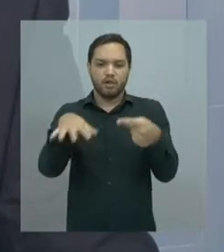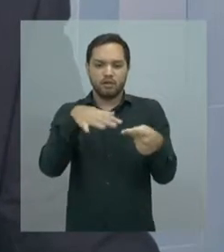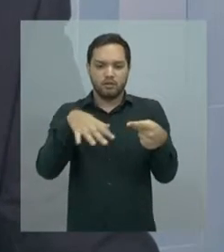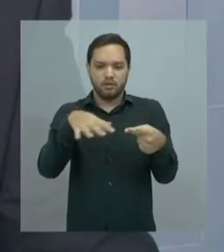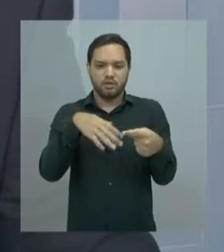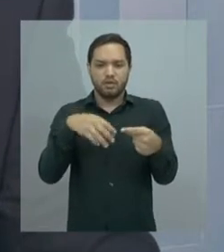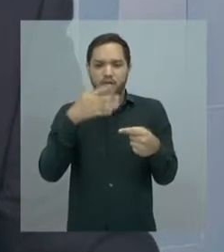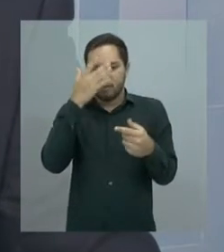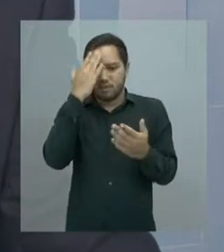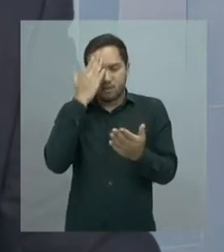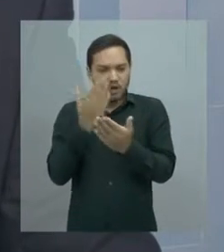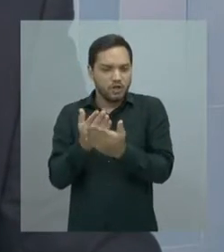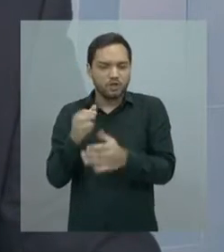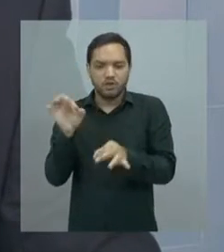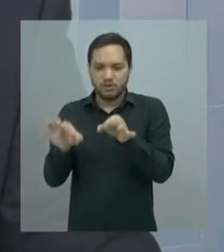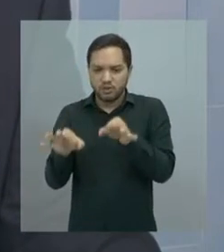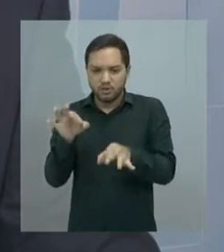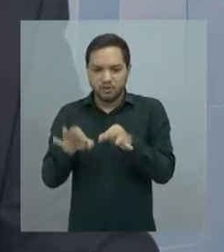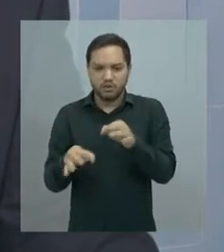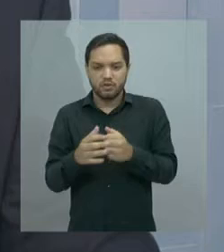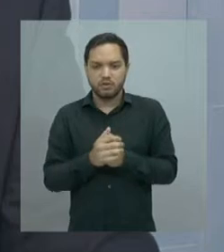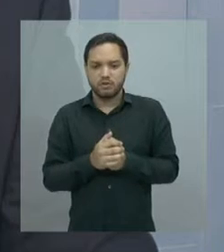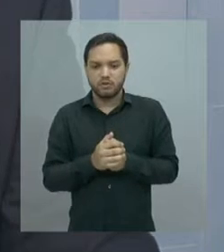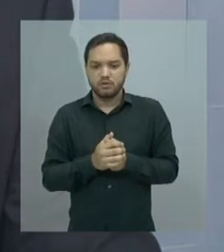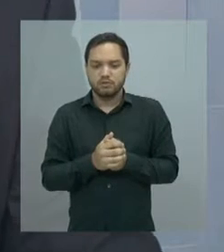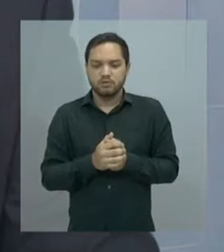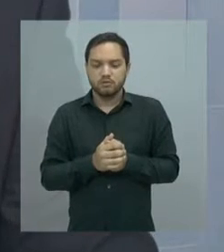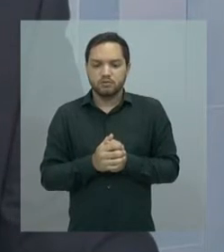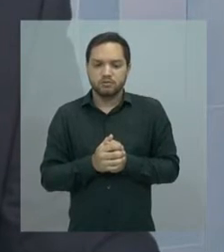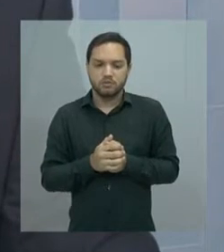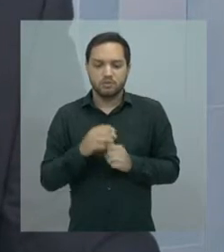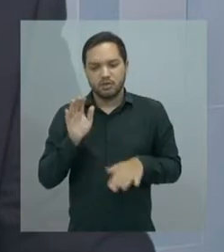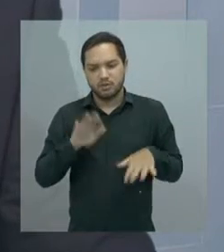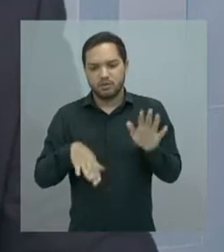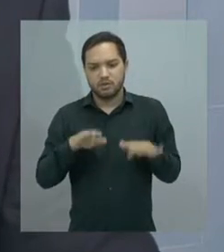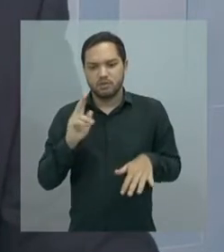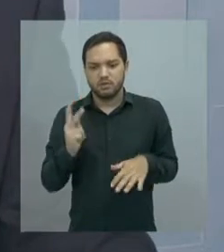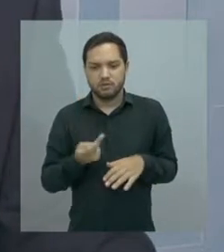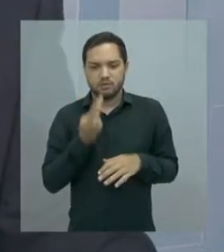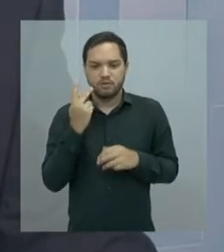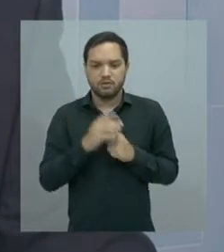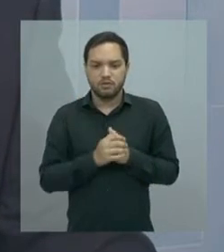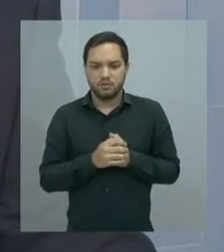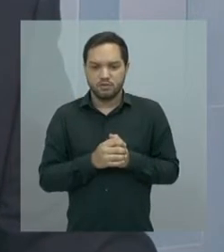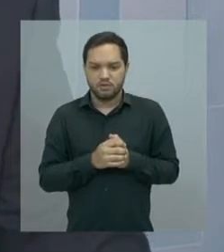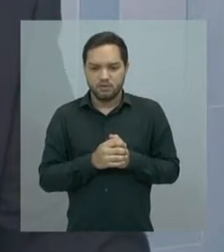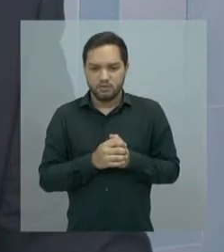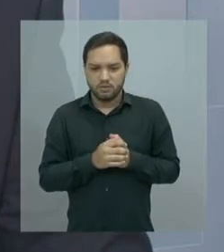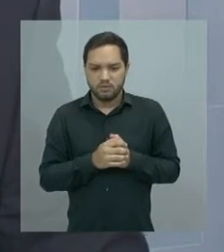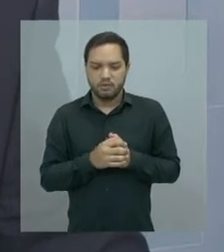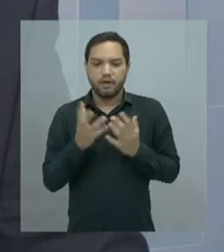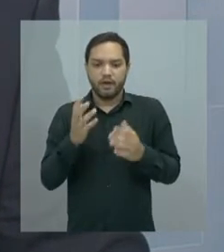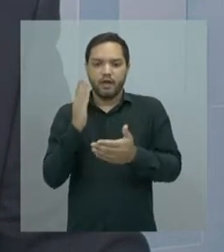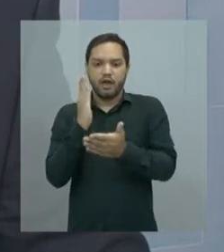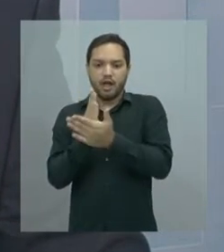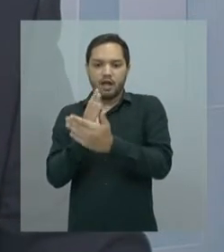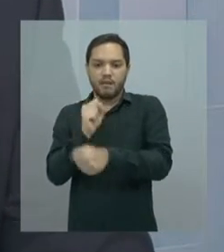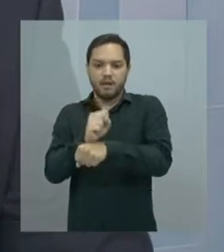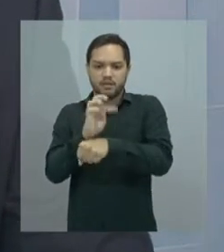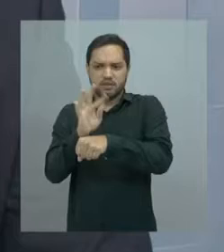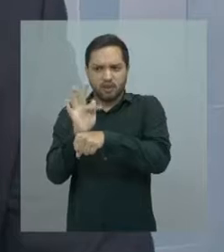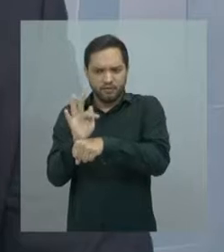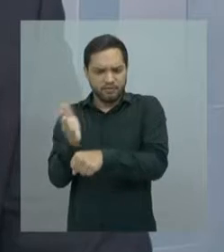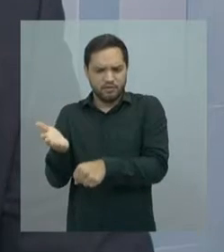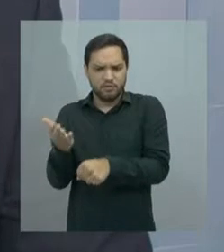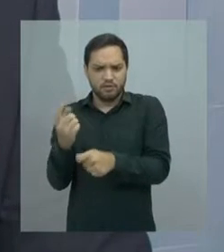desacreditando a justiça, desacreditando as instituições. Aqui lá você vê um louco querendo acabar com o STF. Achando que o STF não é importante,